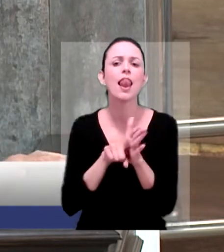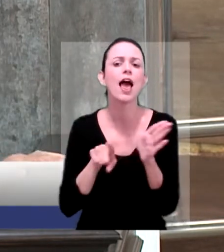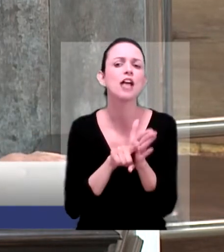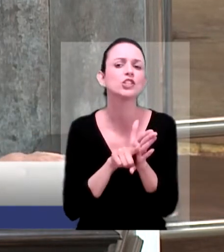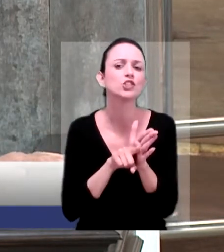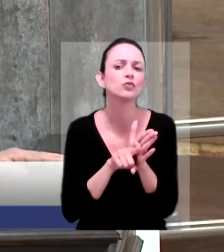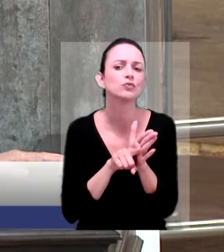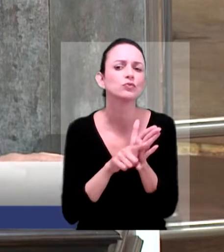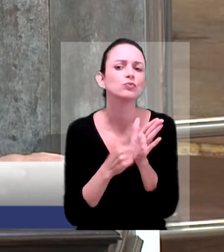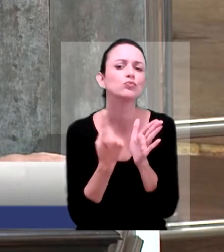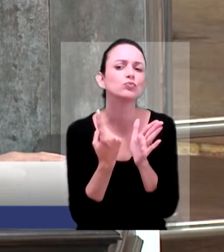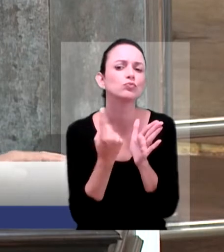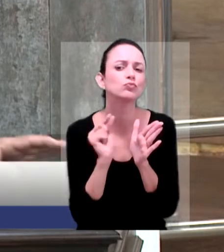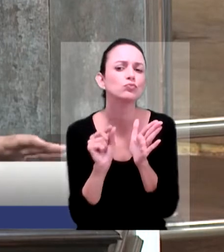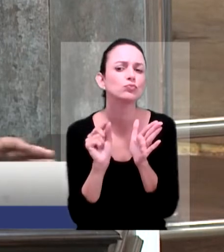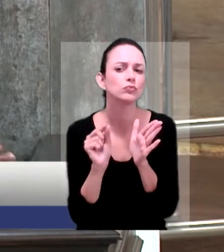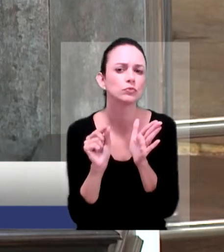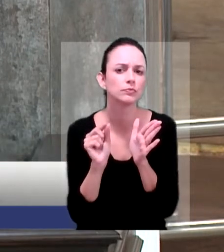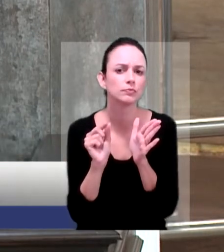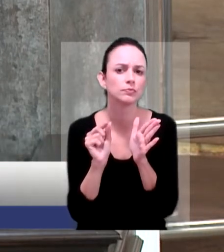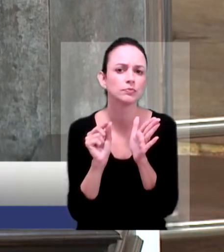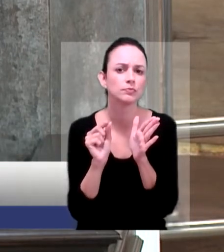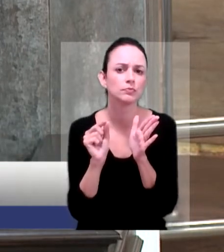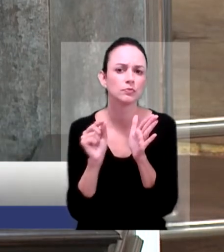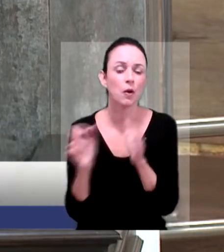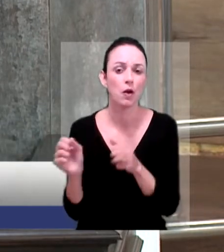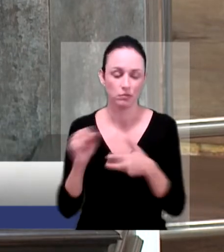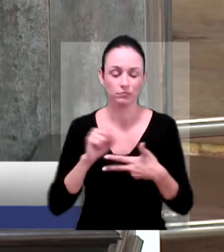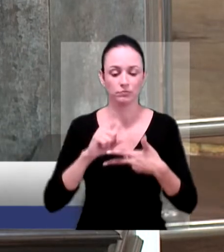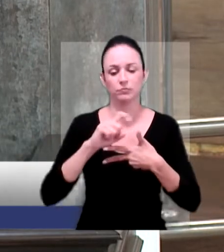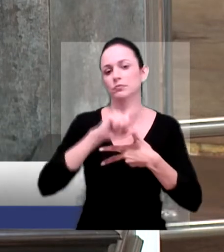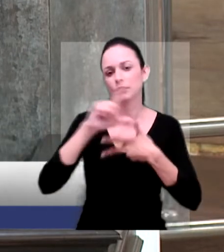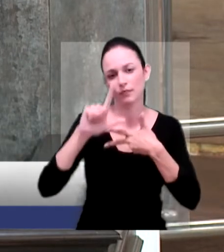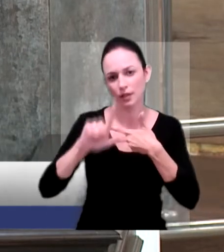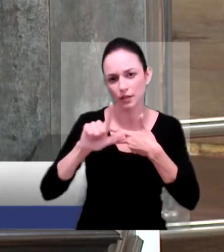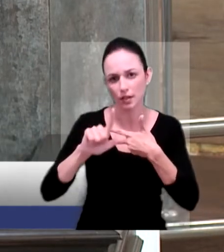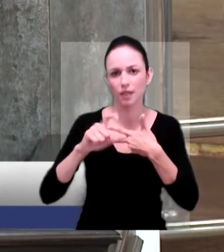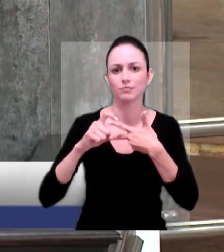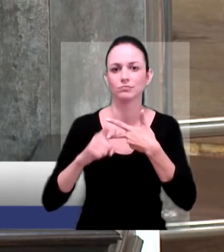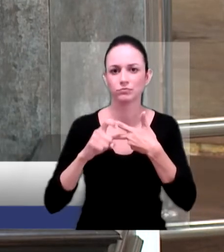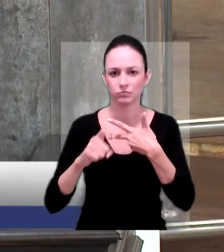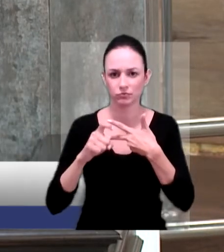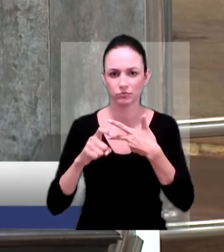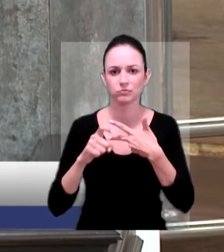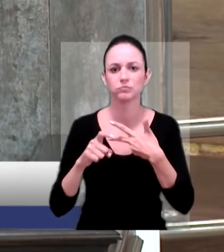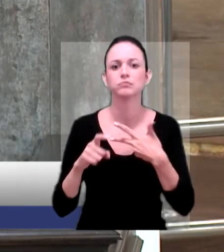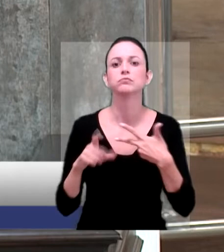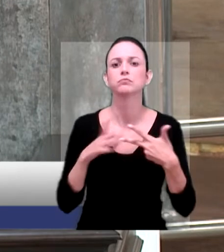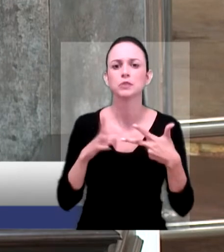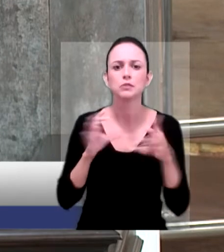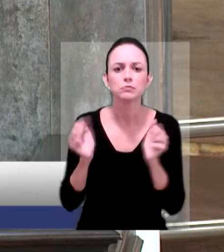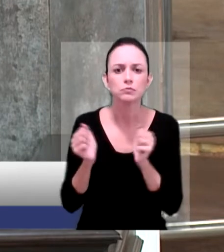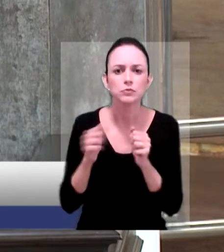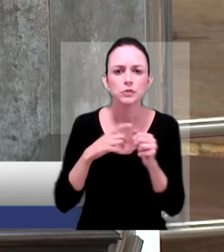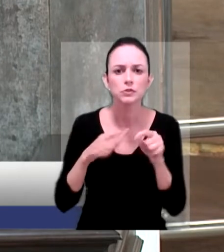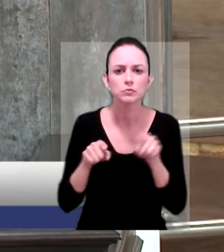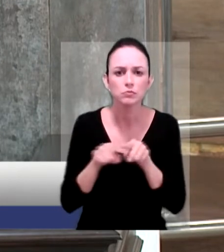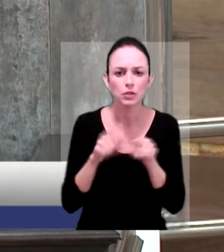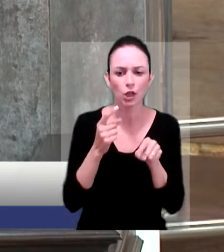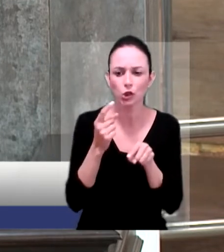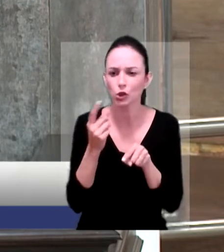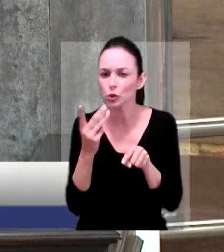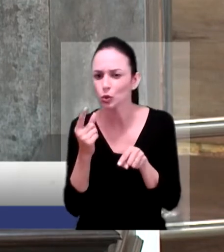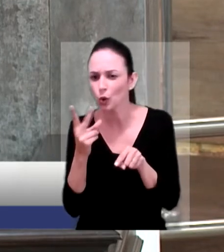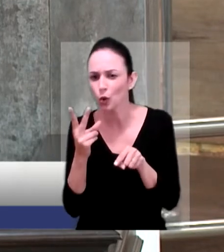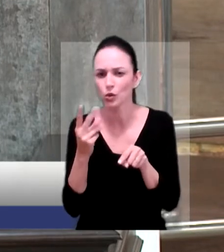Simples. Poder Executivo e Poder Legislativo estavam muito aparelhados, alinhados. 12, 13 votos. O vereador Tito coloca